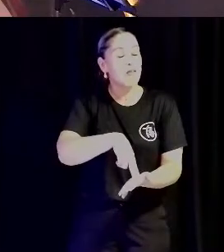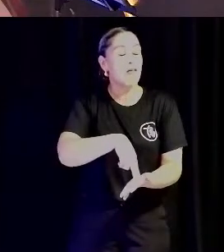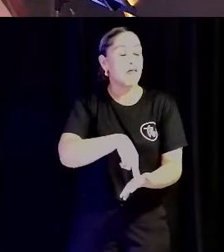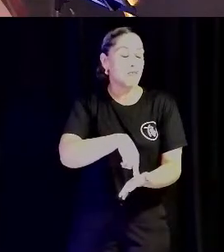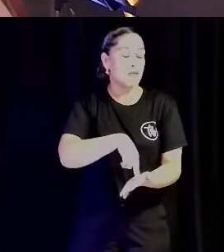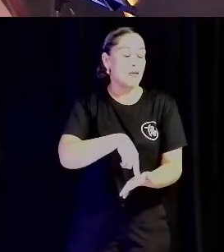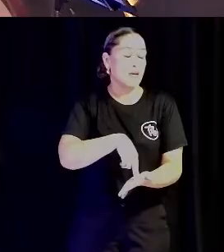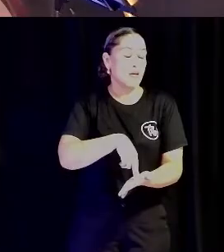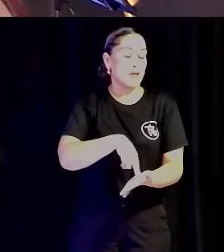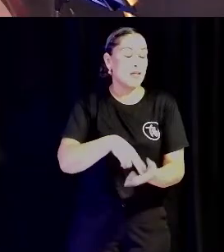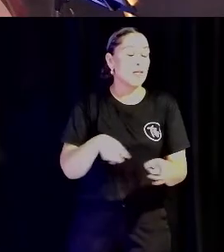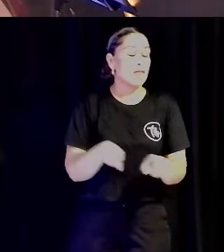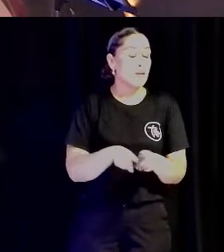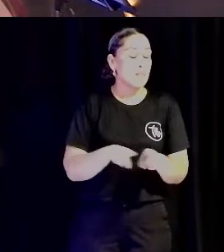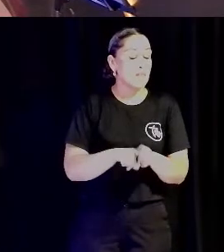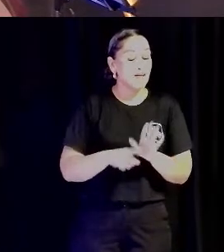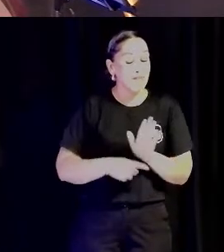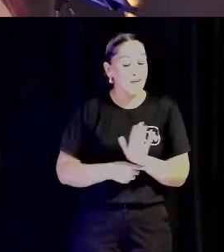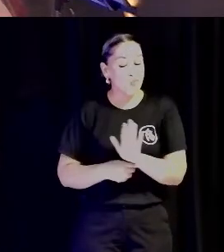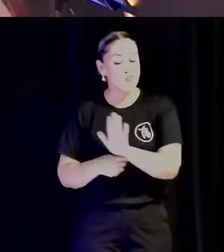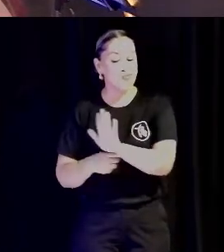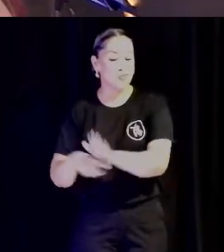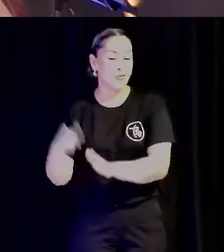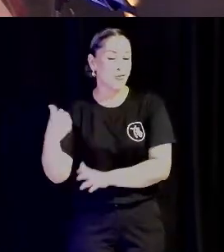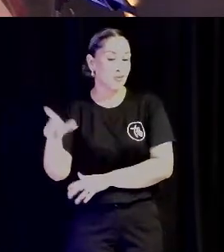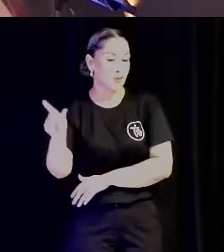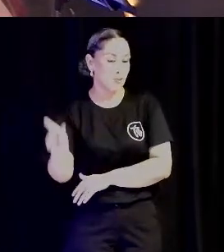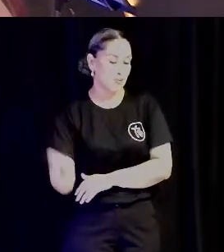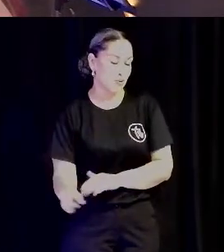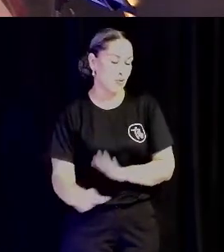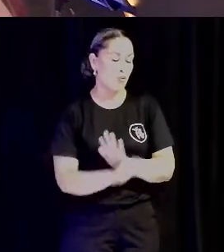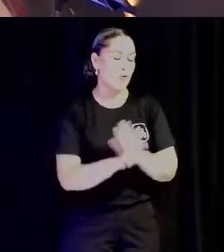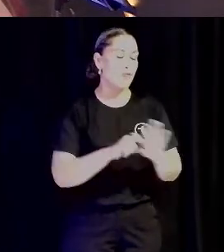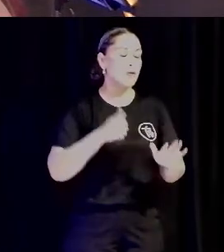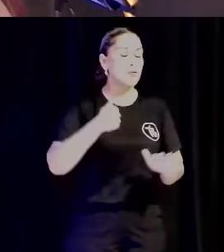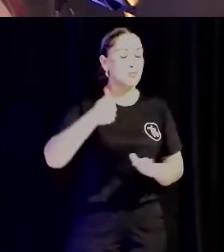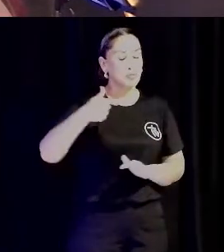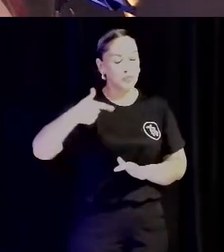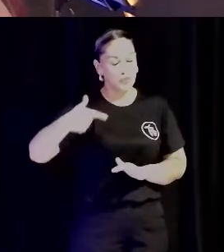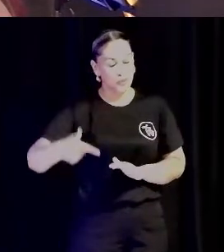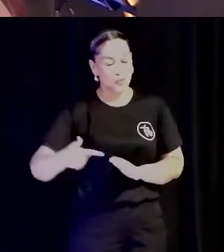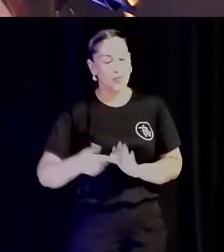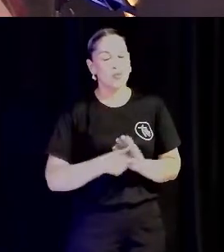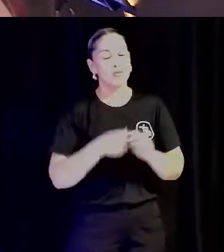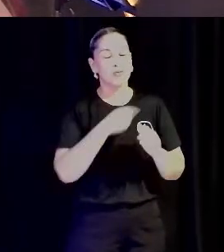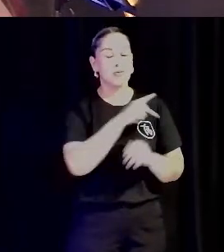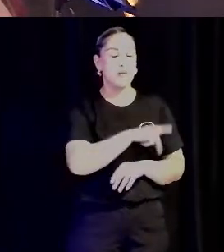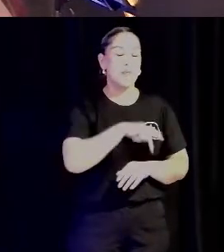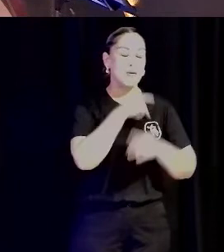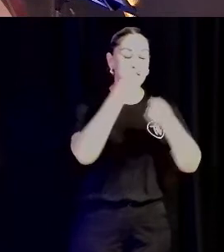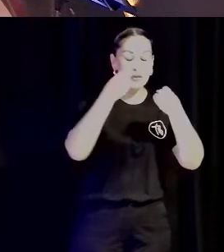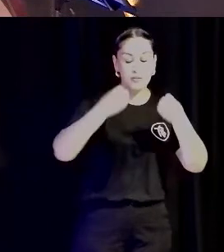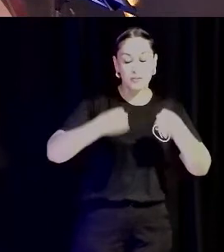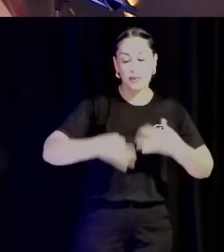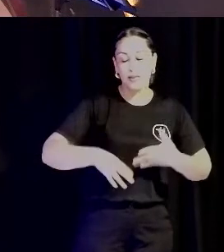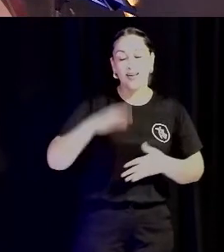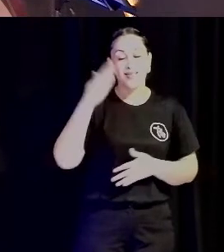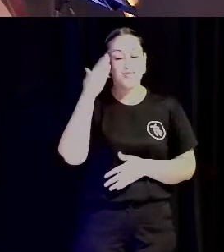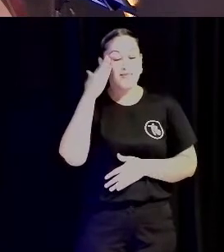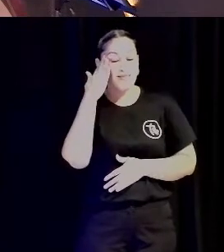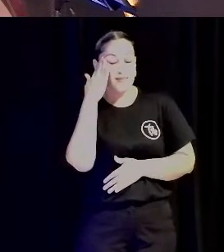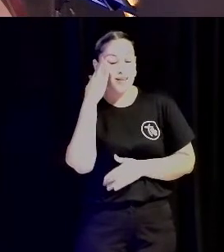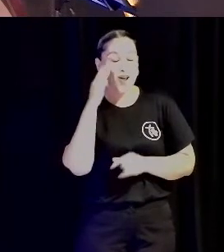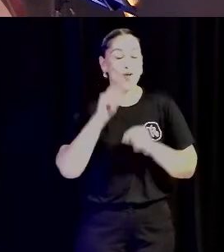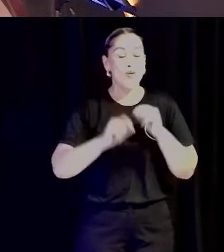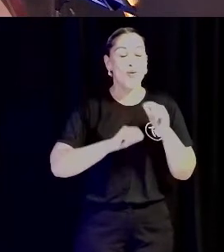Suportar e dar suporte. Olha o que Paulo diz no verso 12. Sei o que é passar necessidade e sei também